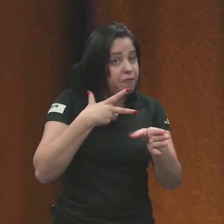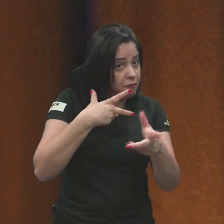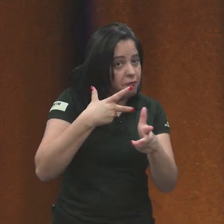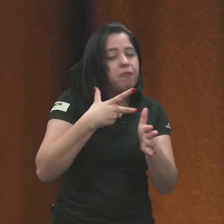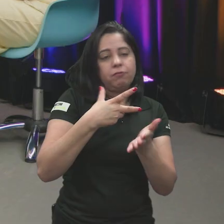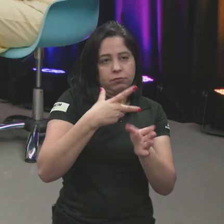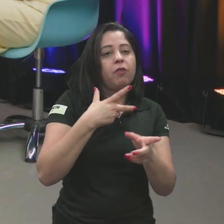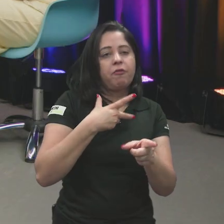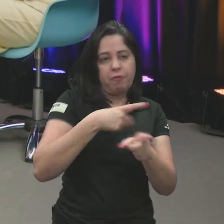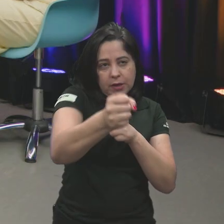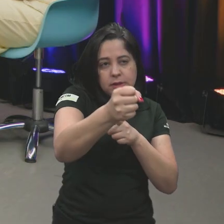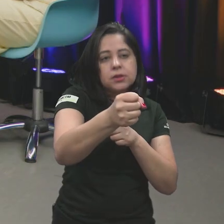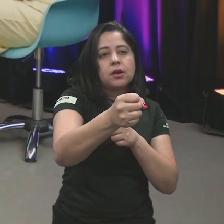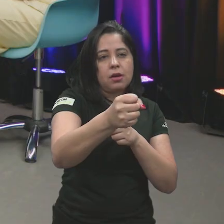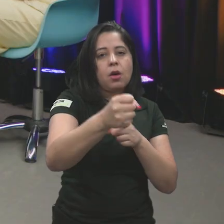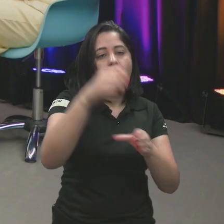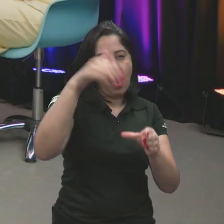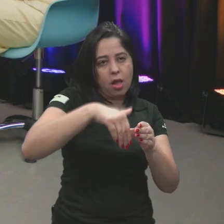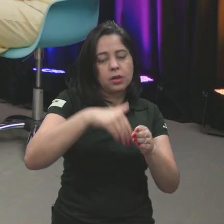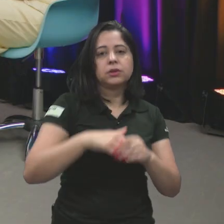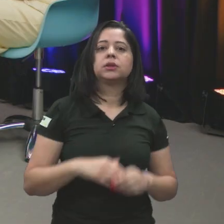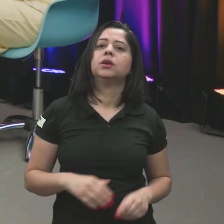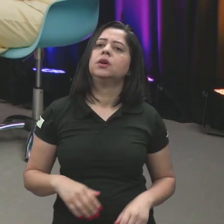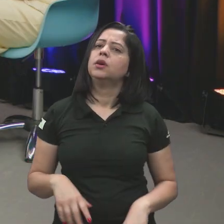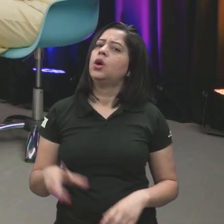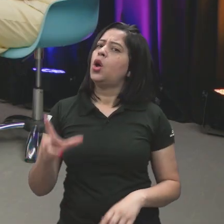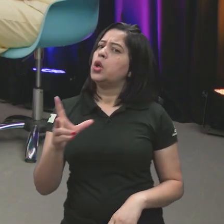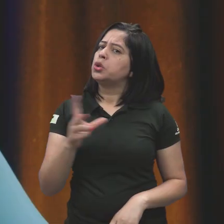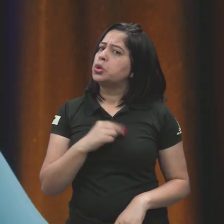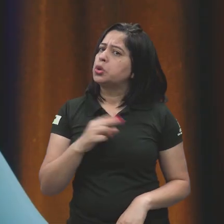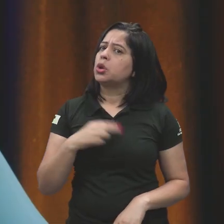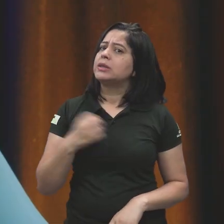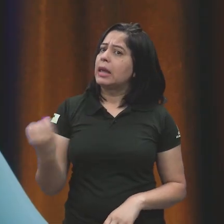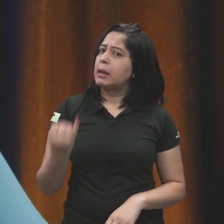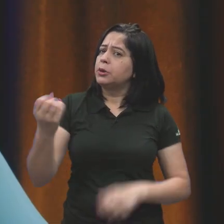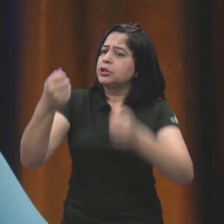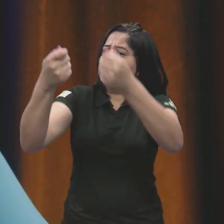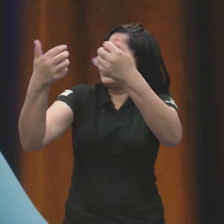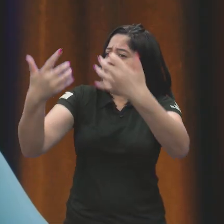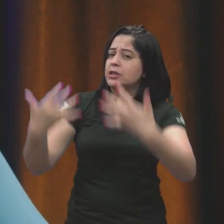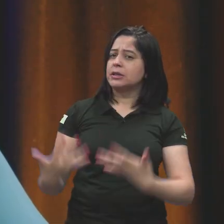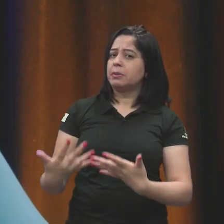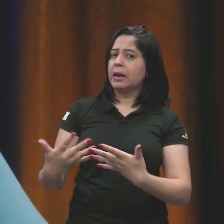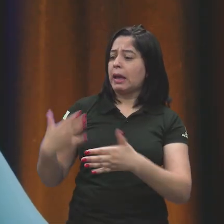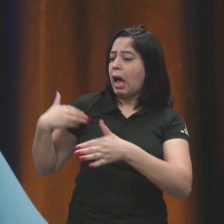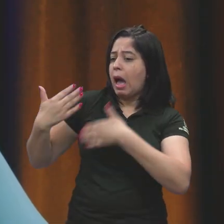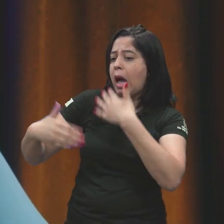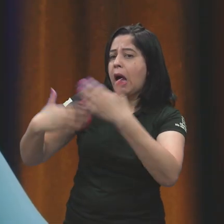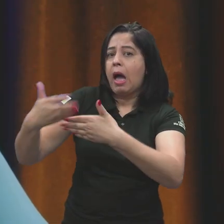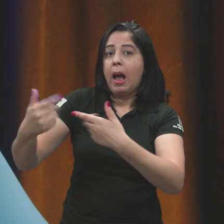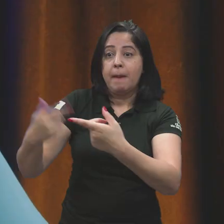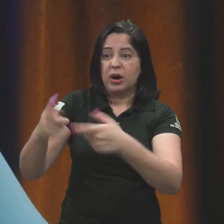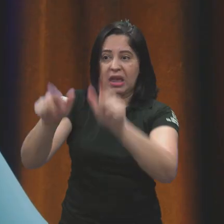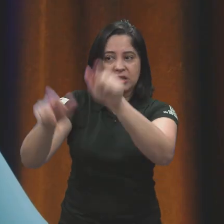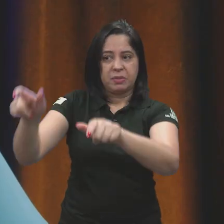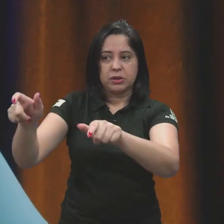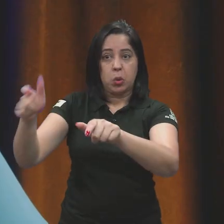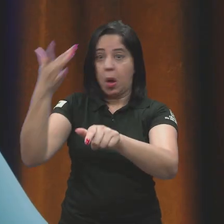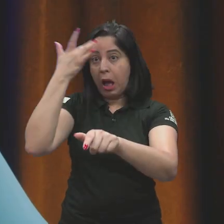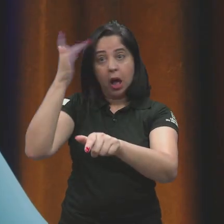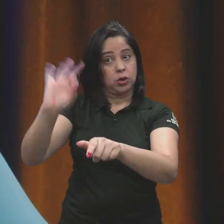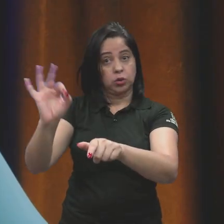totalmente novo, né? Novo para nós, né? É muito legal você traçar toda essa trajetória, porque quem está lá do outro lado não